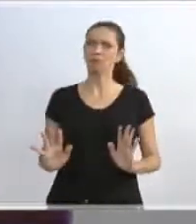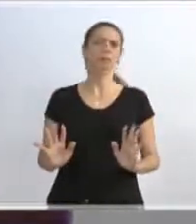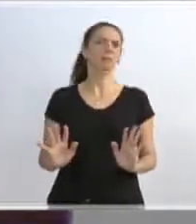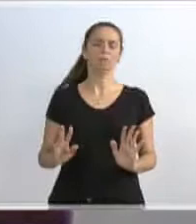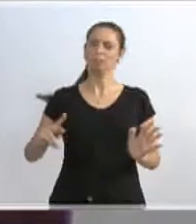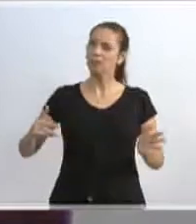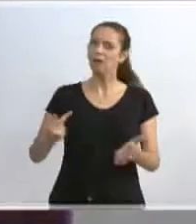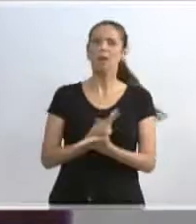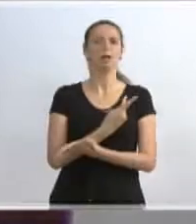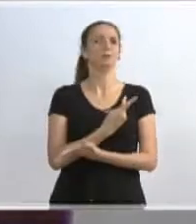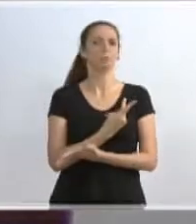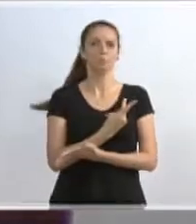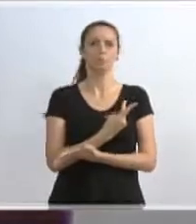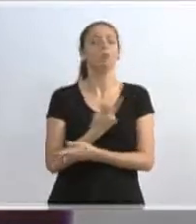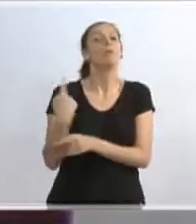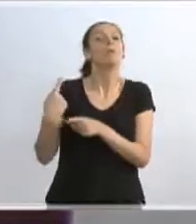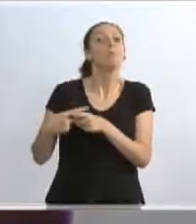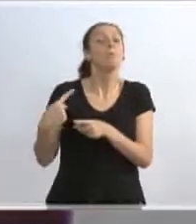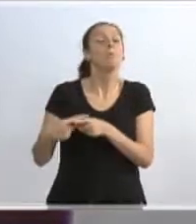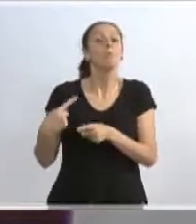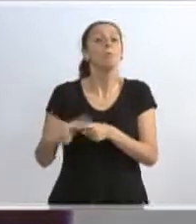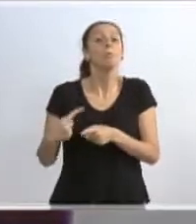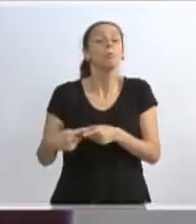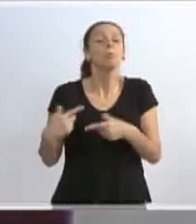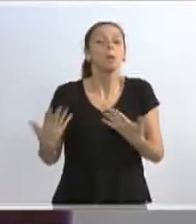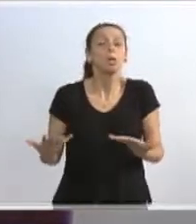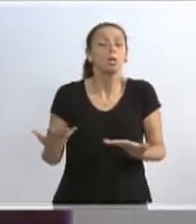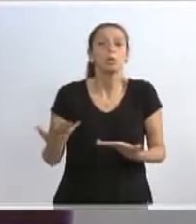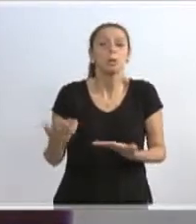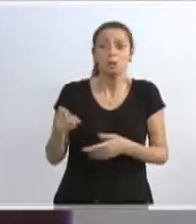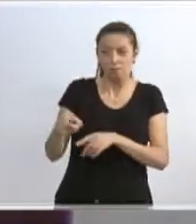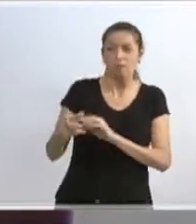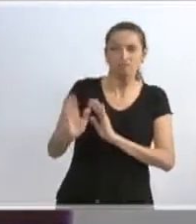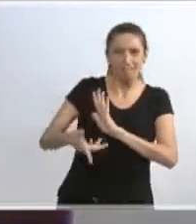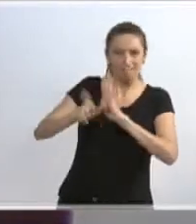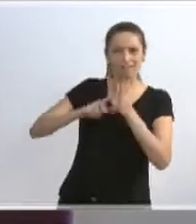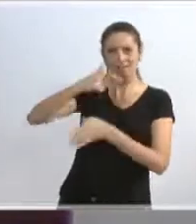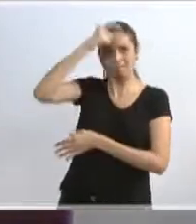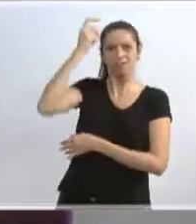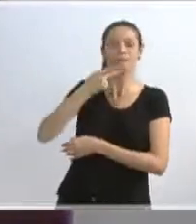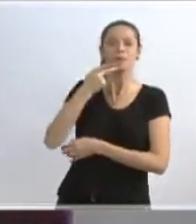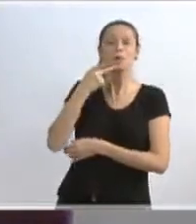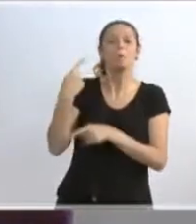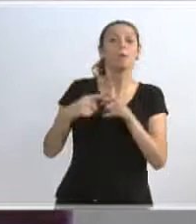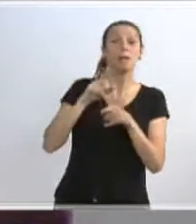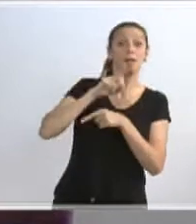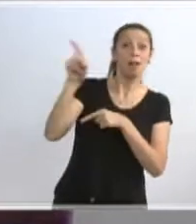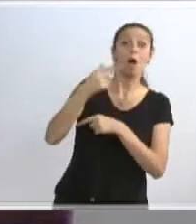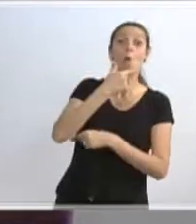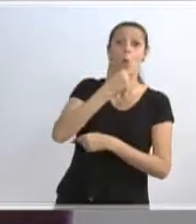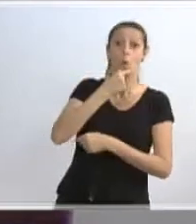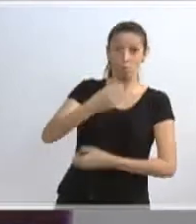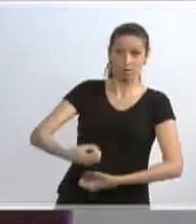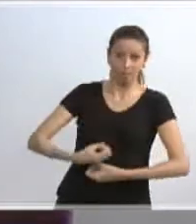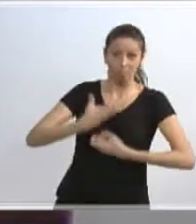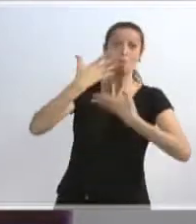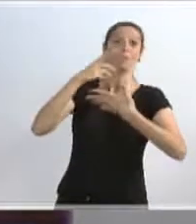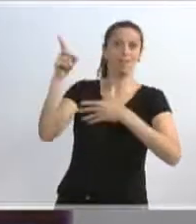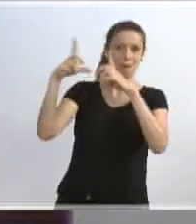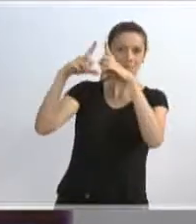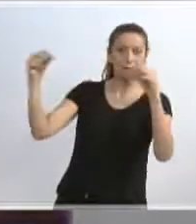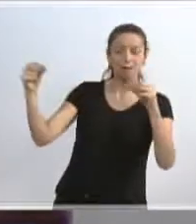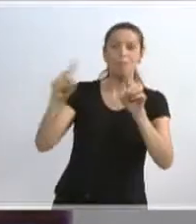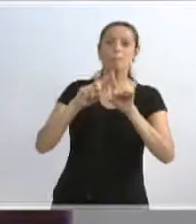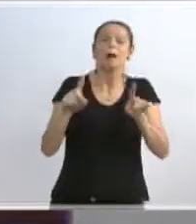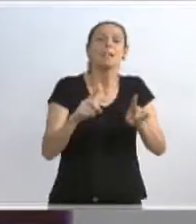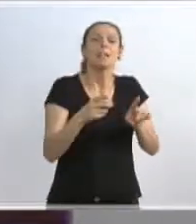xeque-mate. Até porque, se eu não sei quem foi, nem muito bem o Adriano frisou ali, foi colocado vereadores de Blumenau e não sabe quem são os